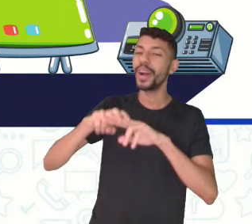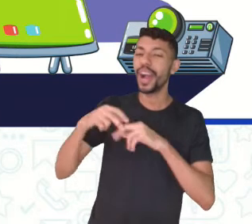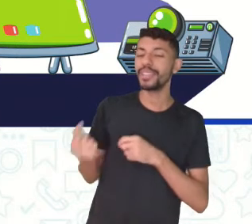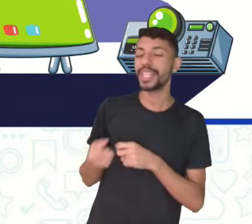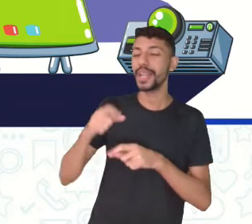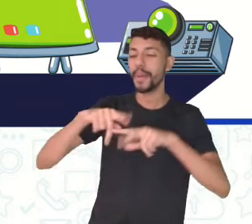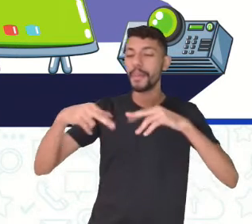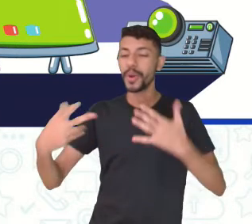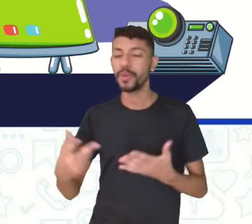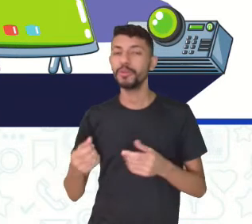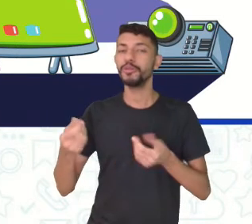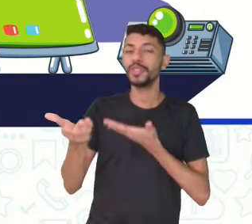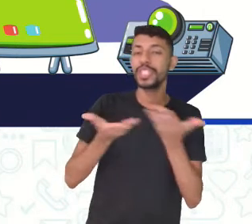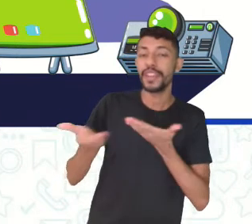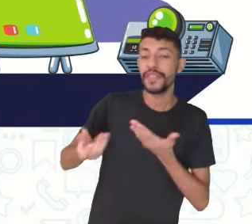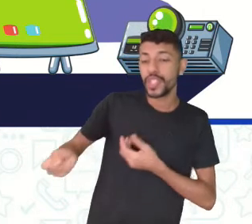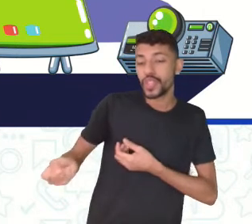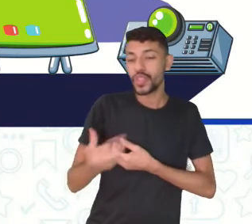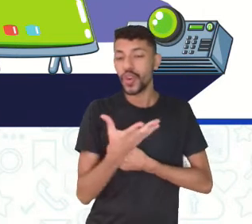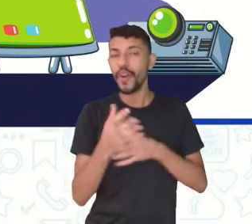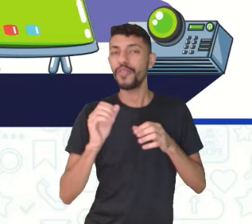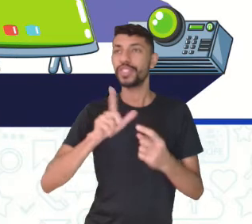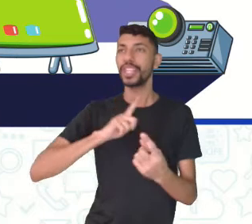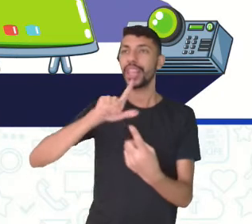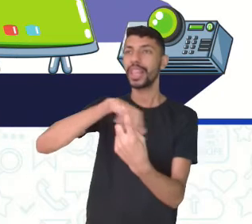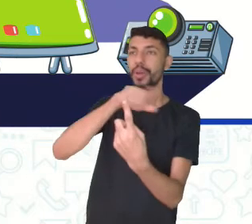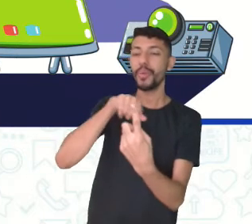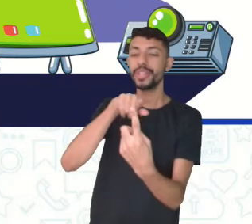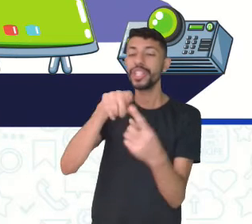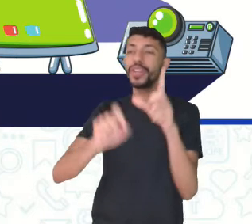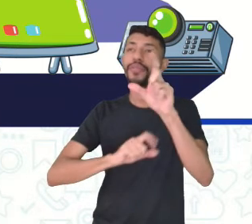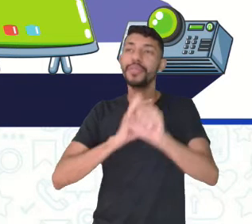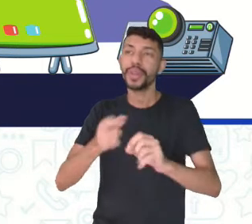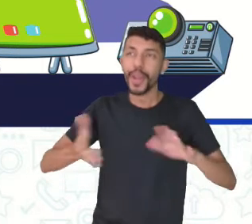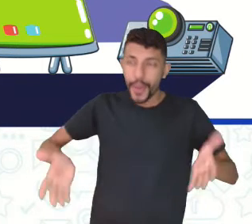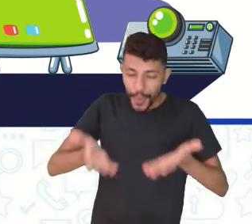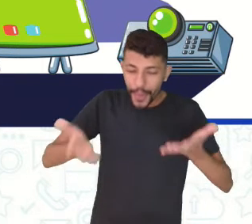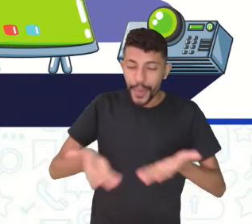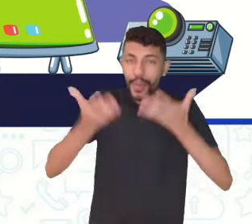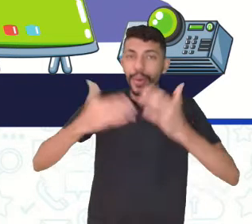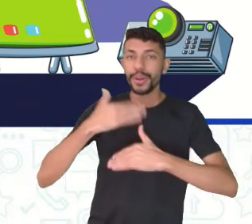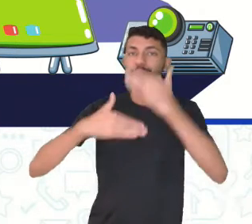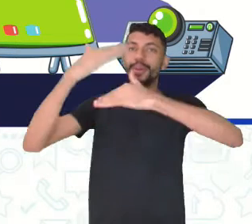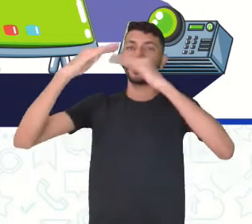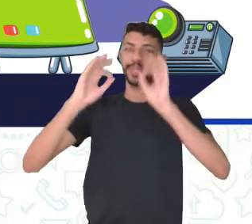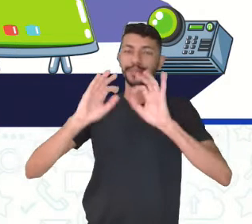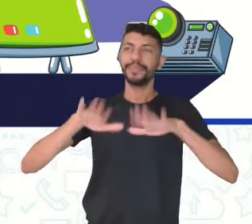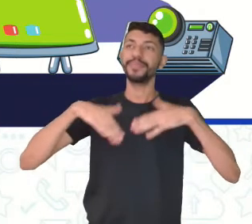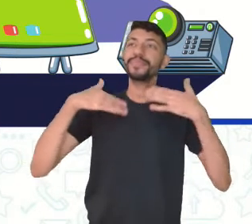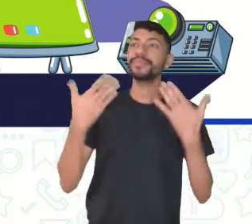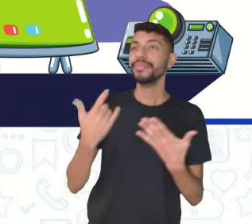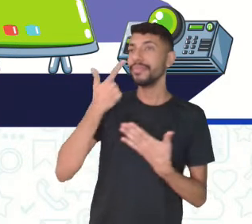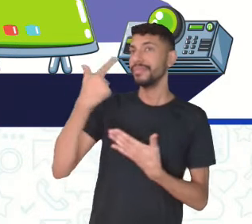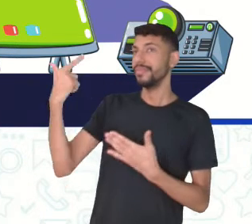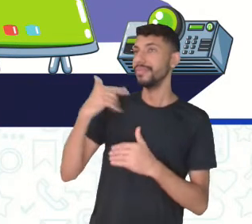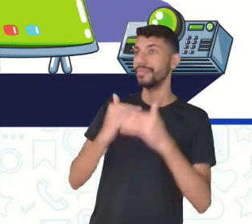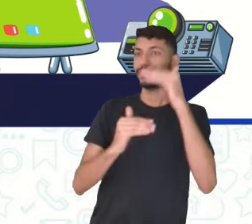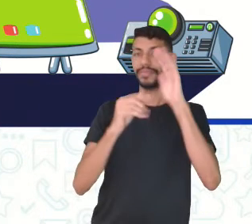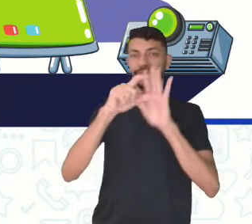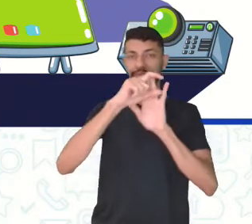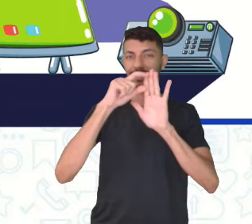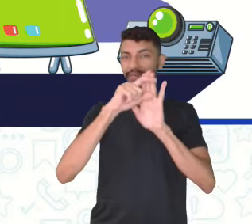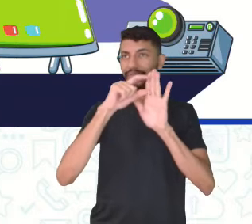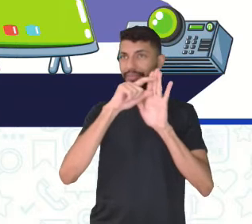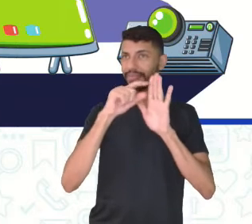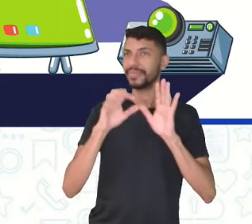e serviços, com o objetivo de promover algum tipo de avanço. Então, a gente está vendo aí nesse primeiro,